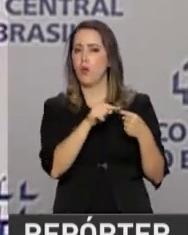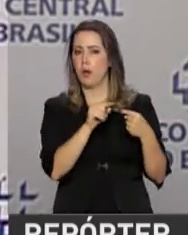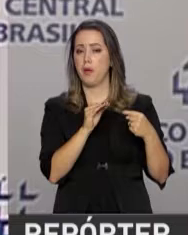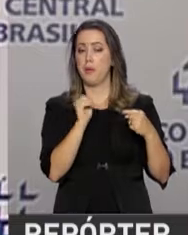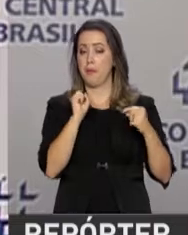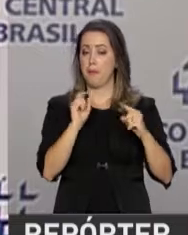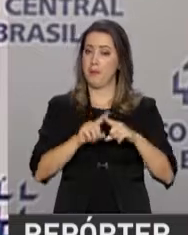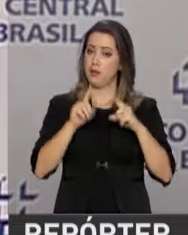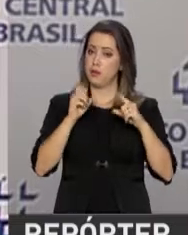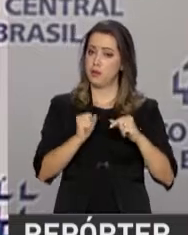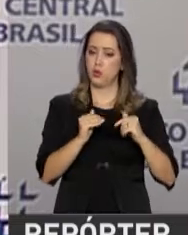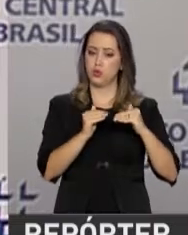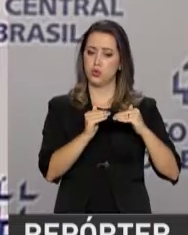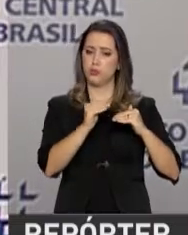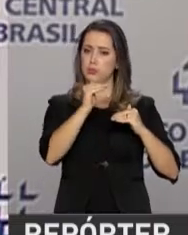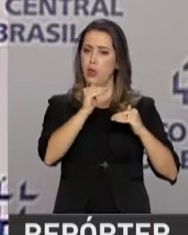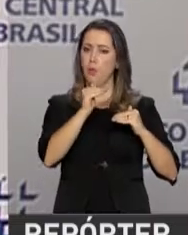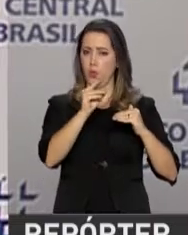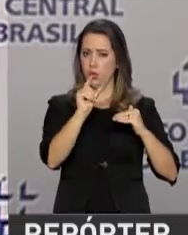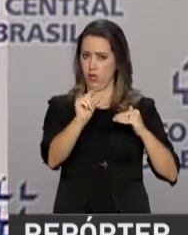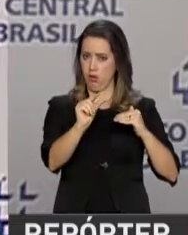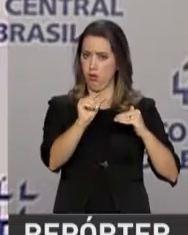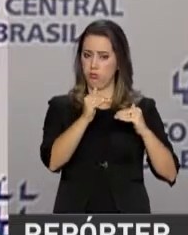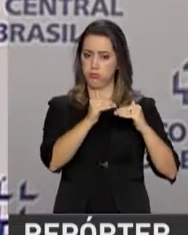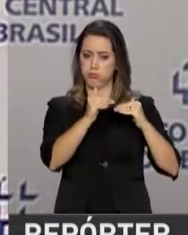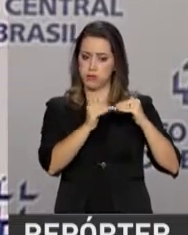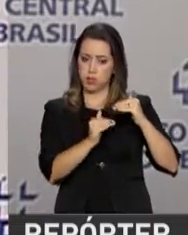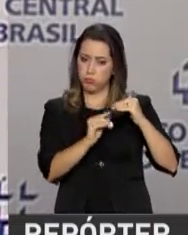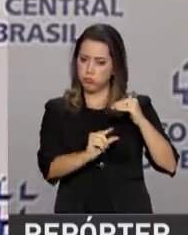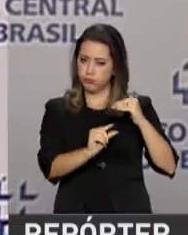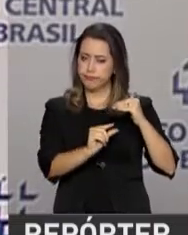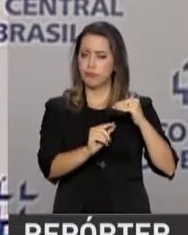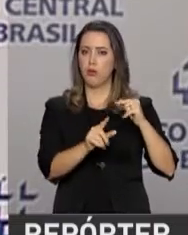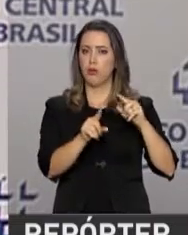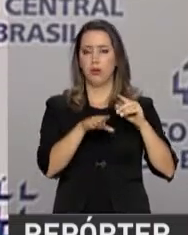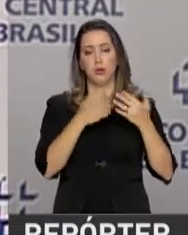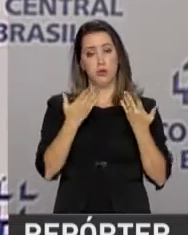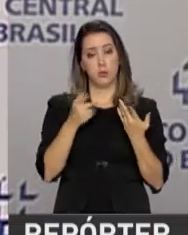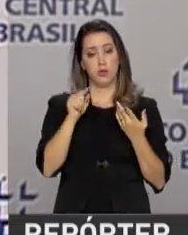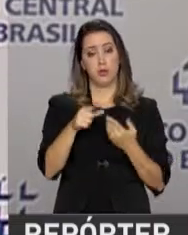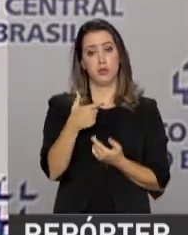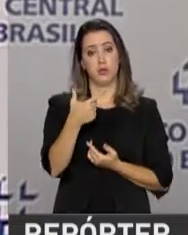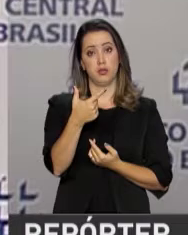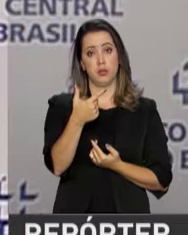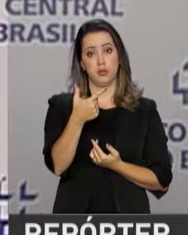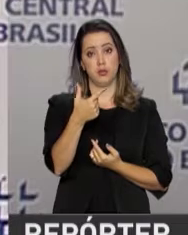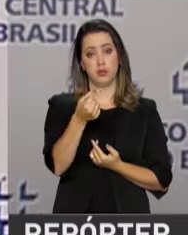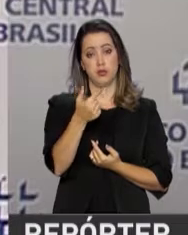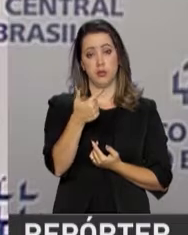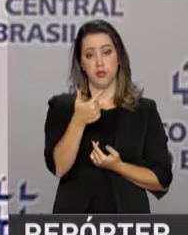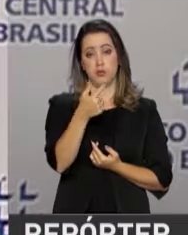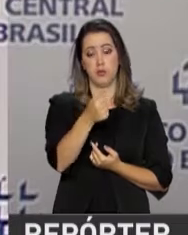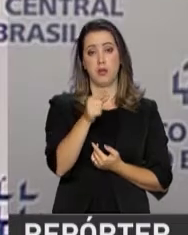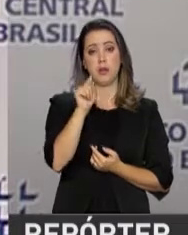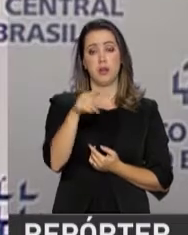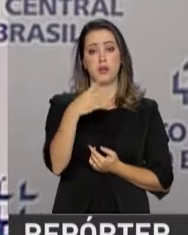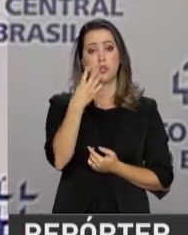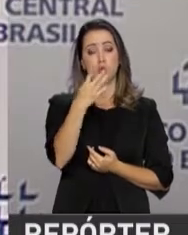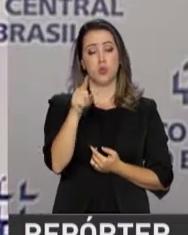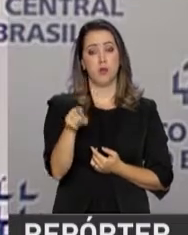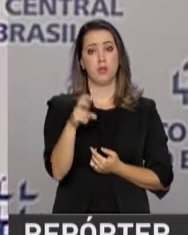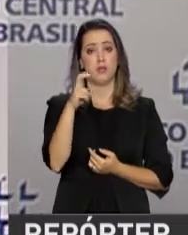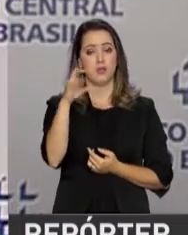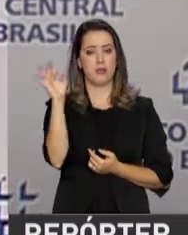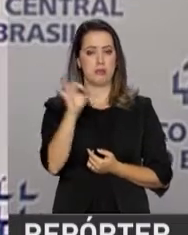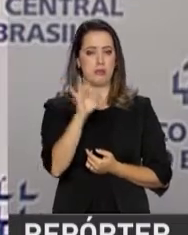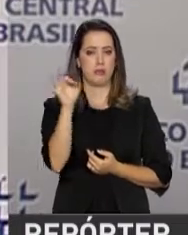para acomodar possíveis crises ou choques nos preços. Então, para 2017, essa meta de inflação era 4,5%. Mas